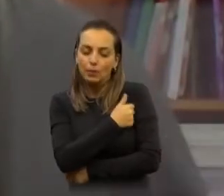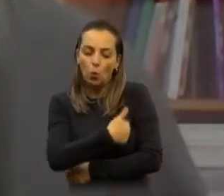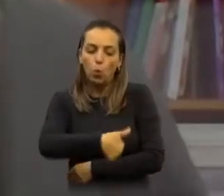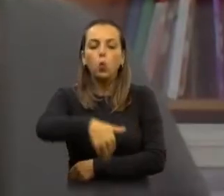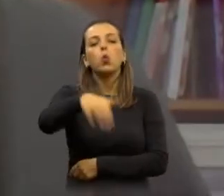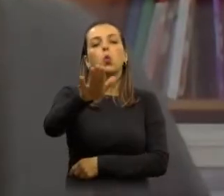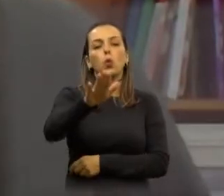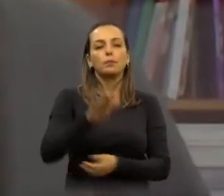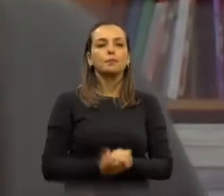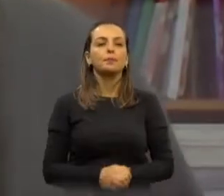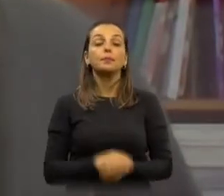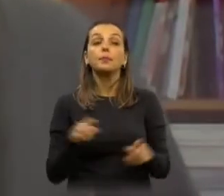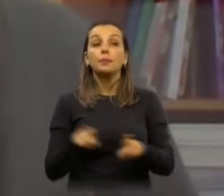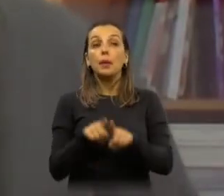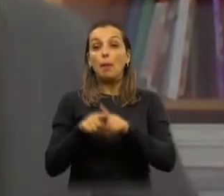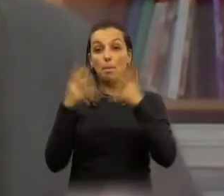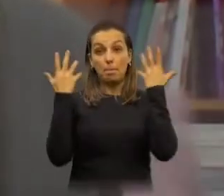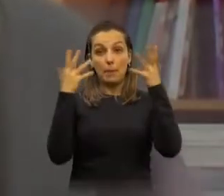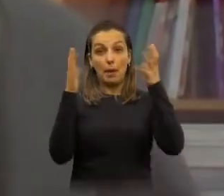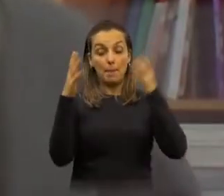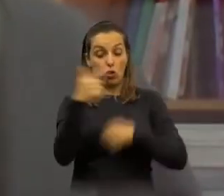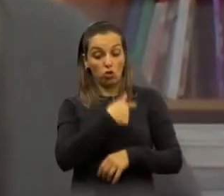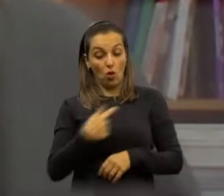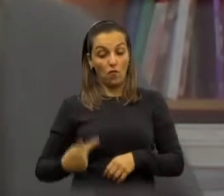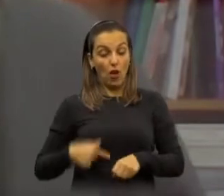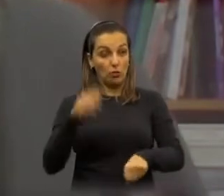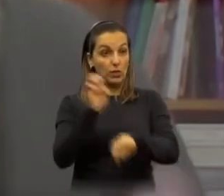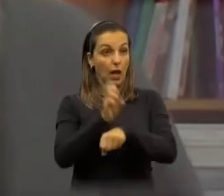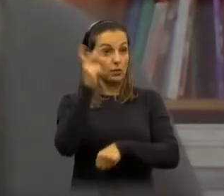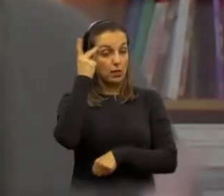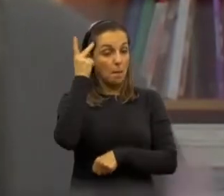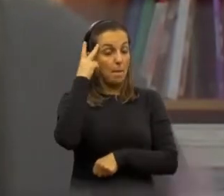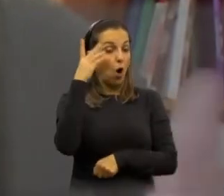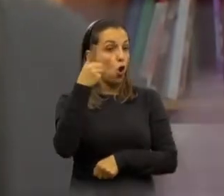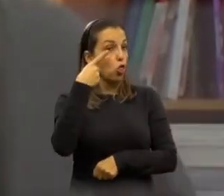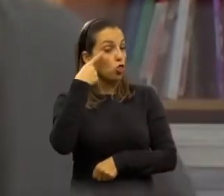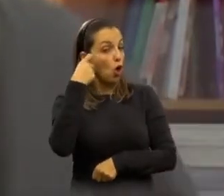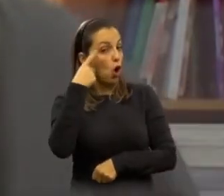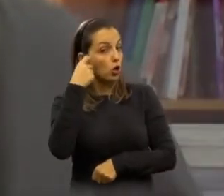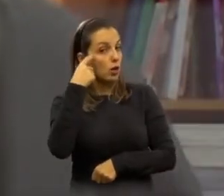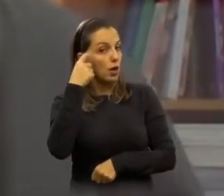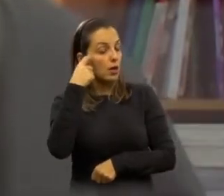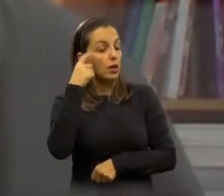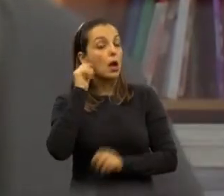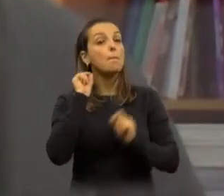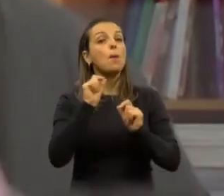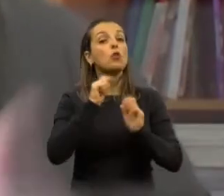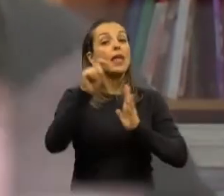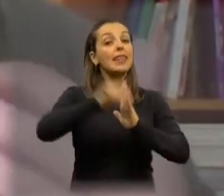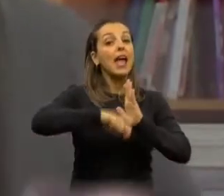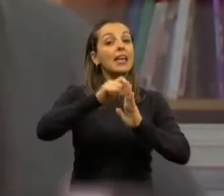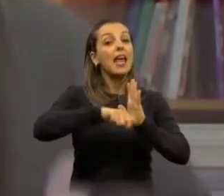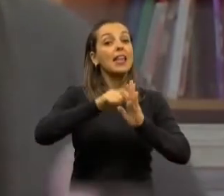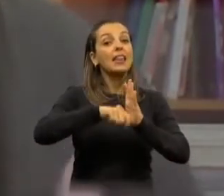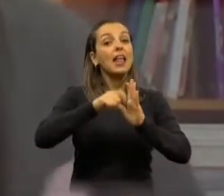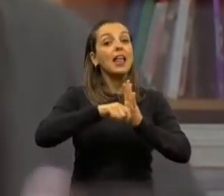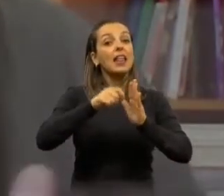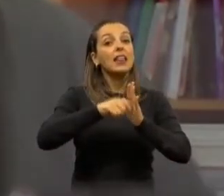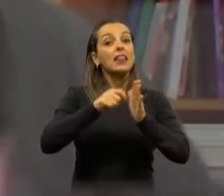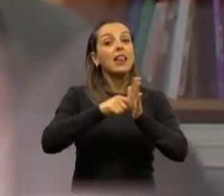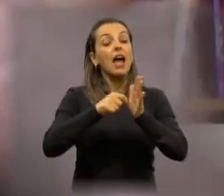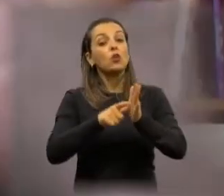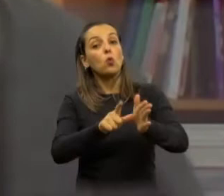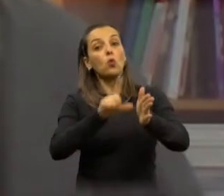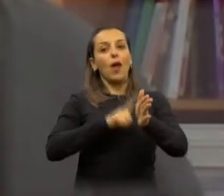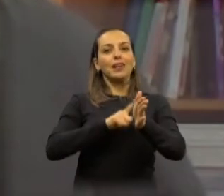Inclusive saudar o governador do estado, João Dória, por ter anunciado o novo calendário que adianta